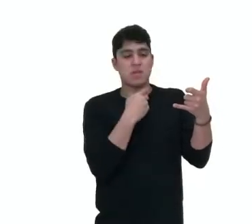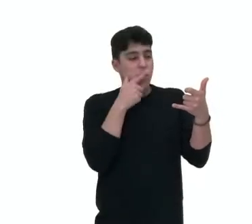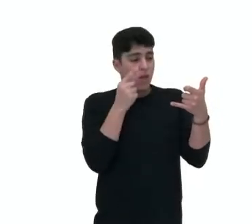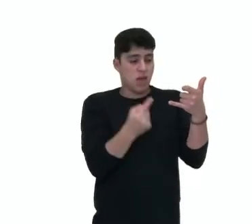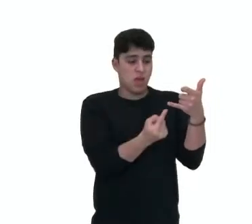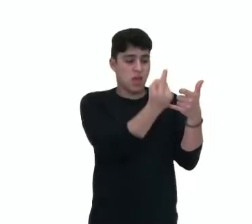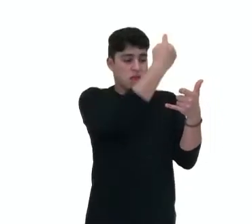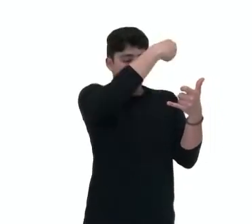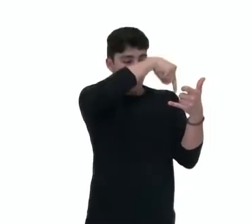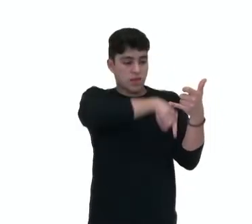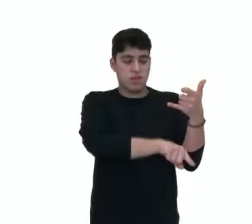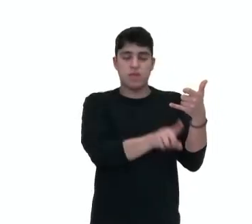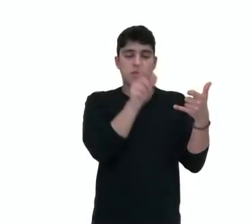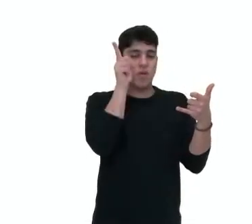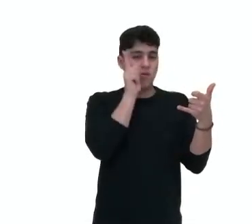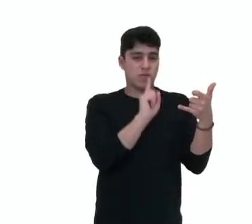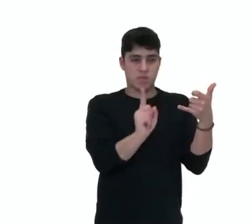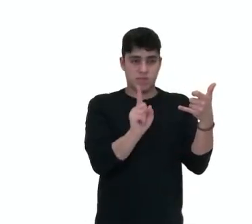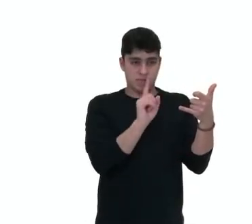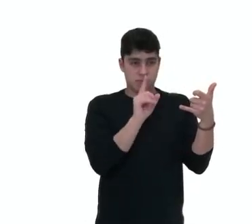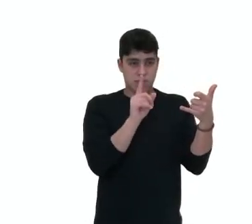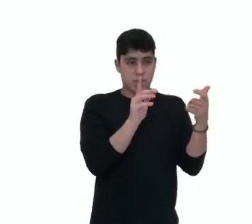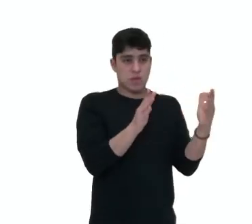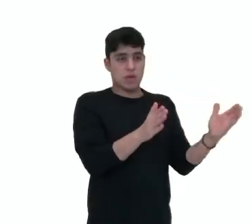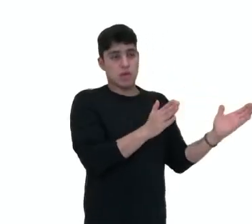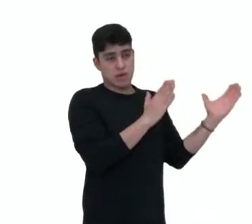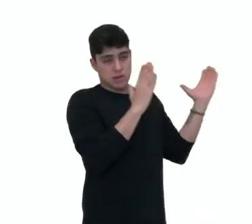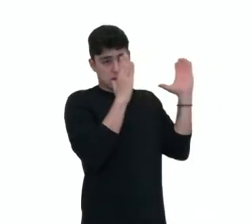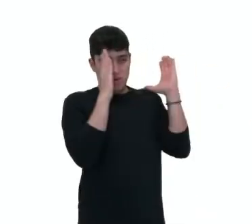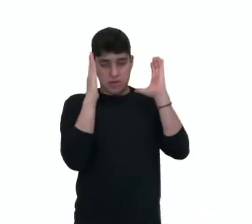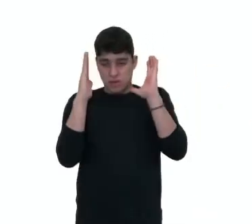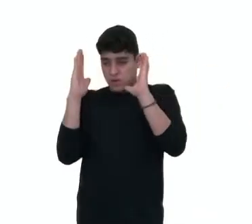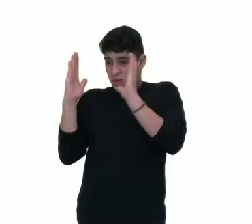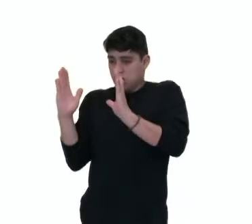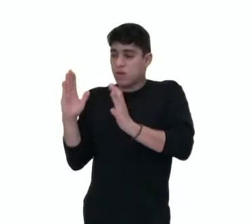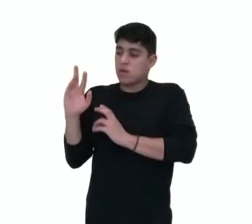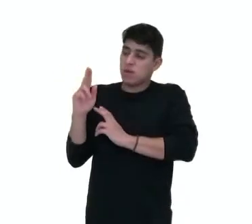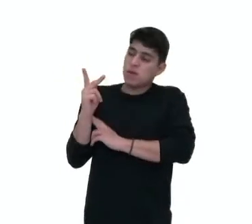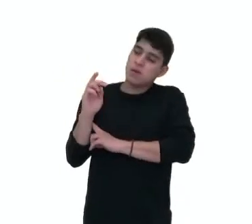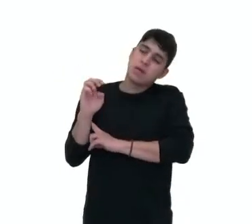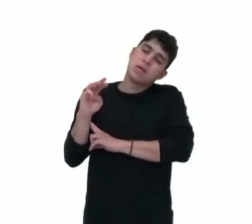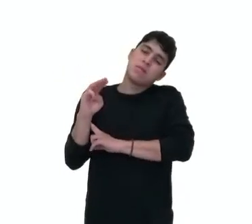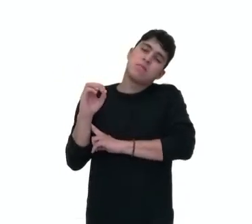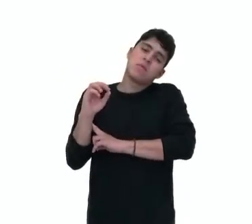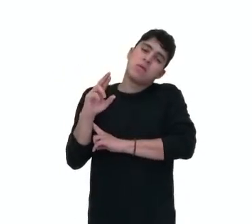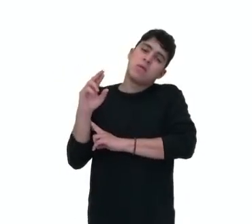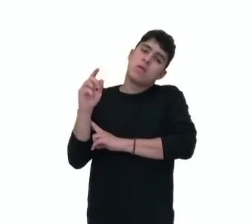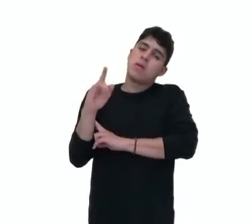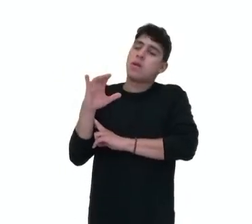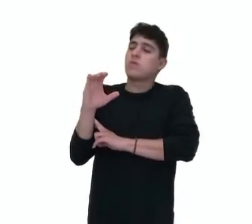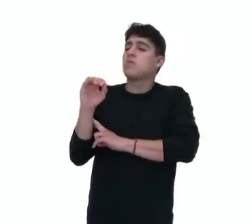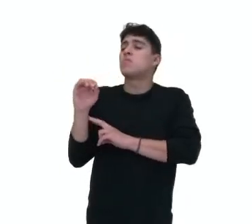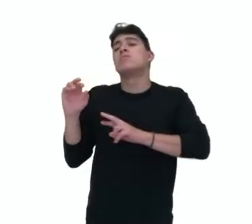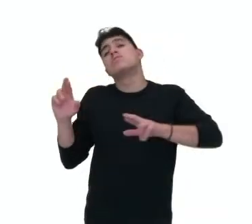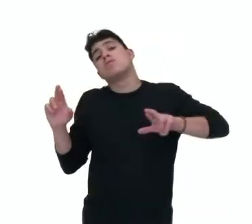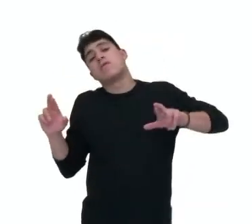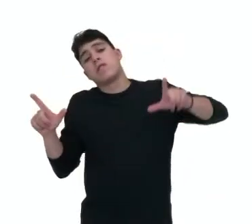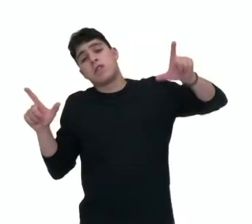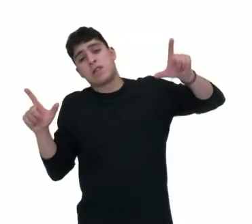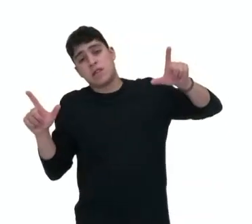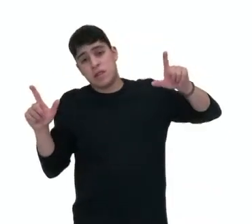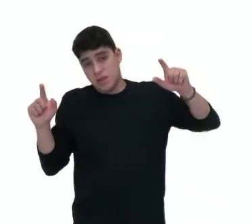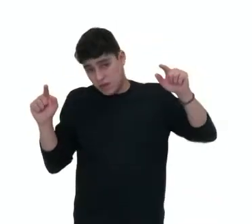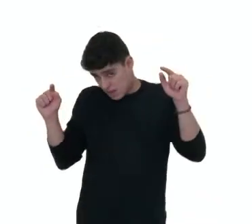chega até o destino. Na imagem da direita, eu tenho um AVC hemorrágico. Qual é a diferença?